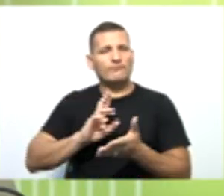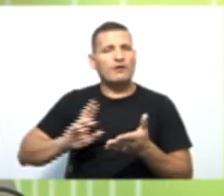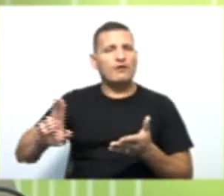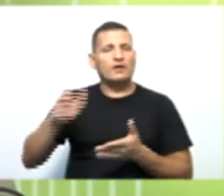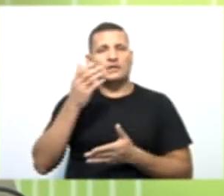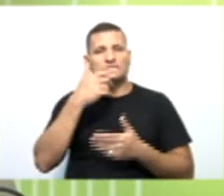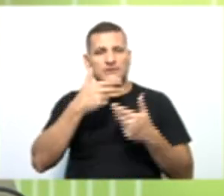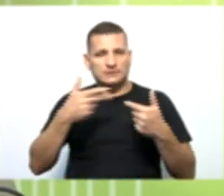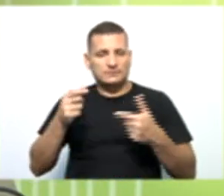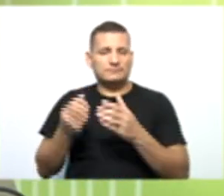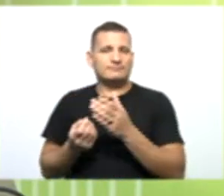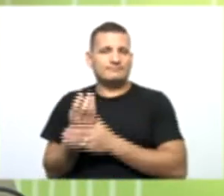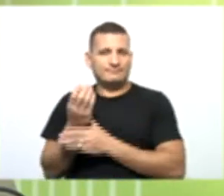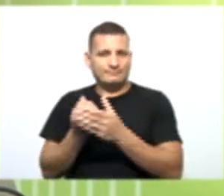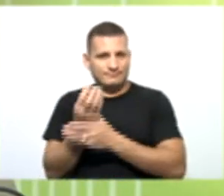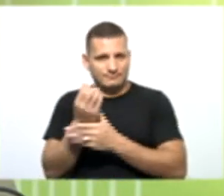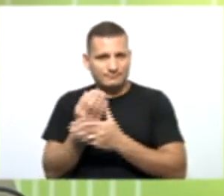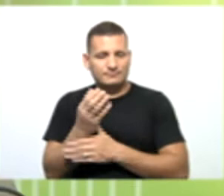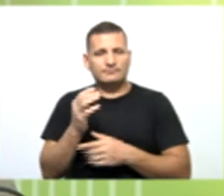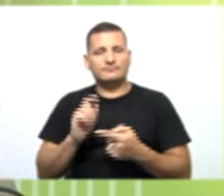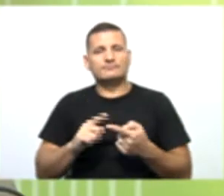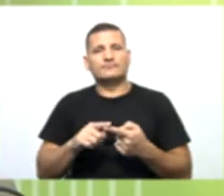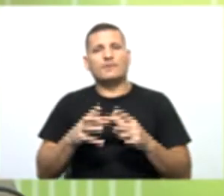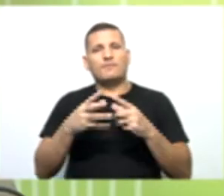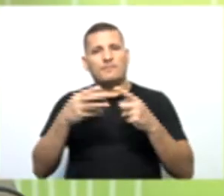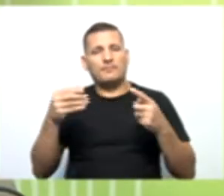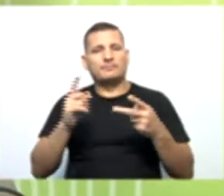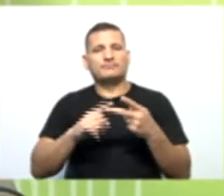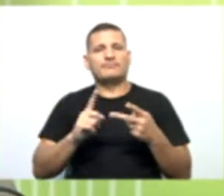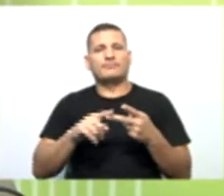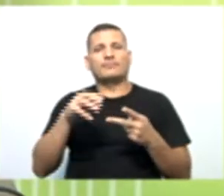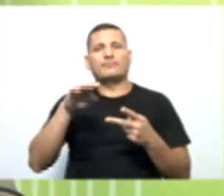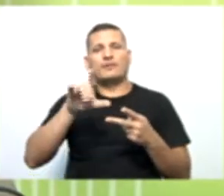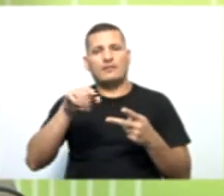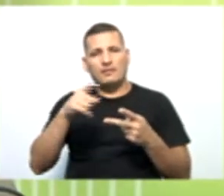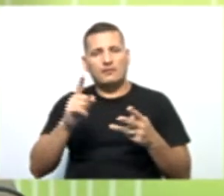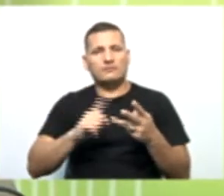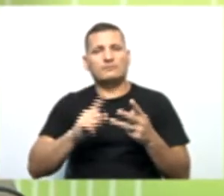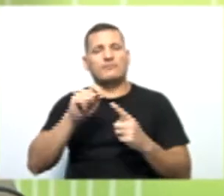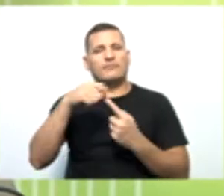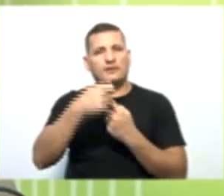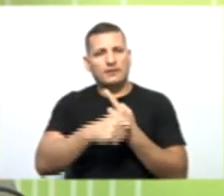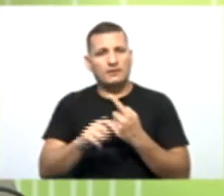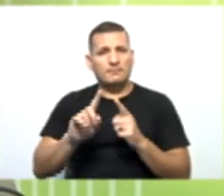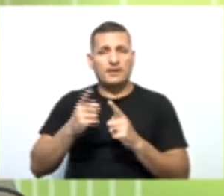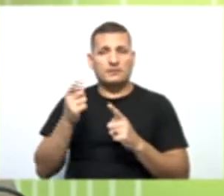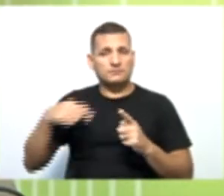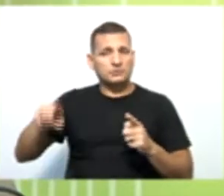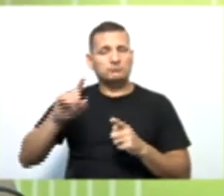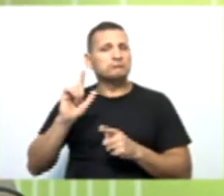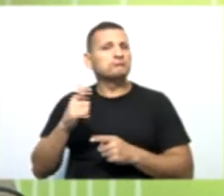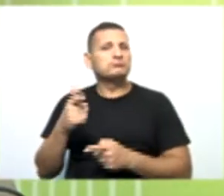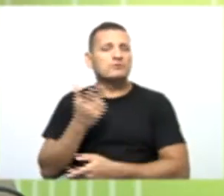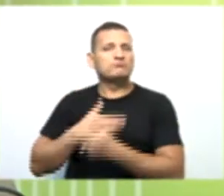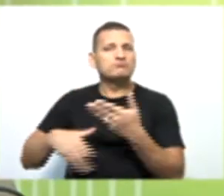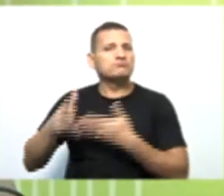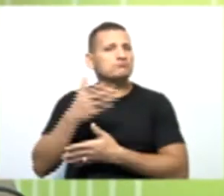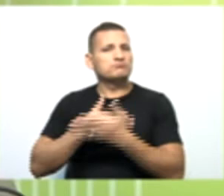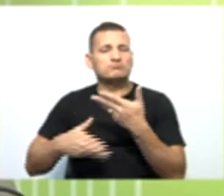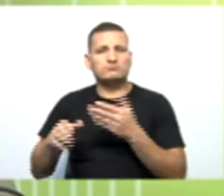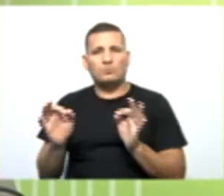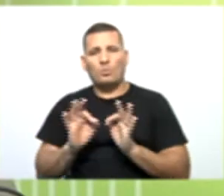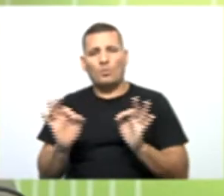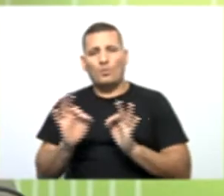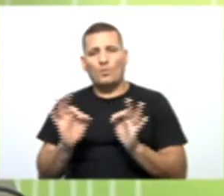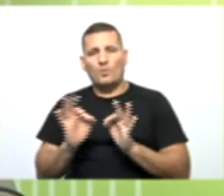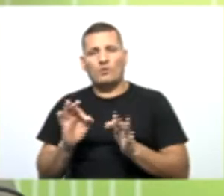né? Vamos dizer que tem produtor de mamão, melão, banana, mas eles não se conversam entre eles, não